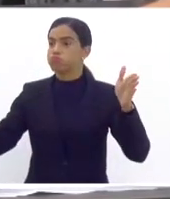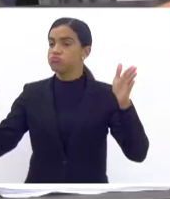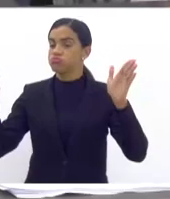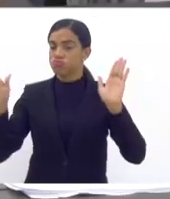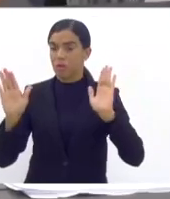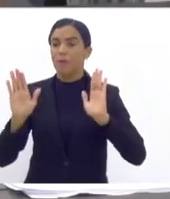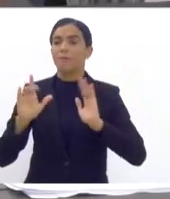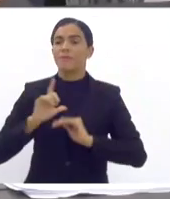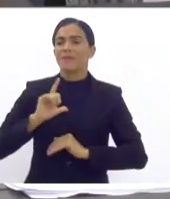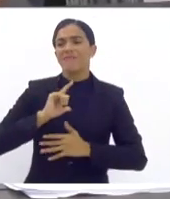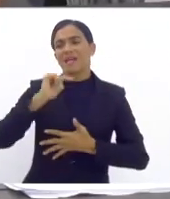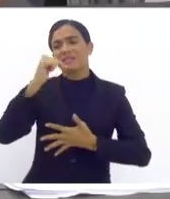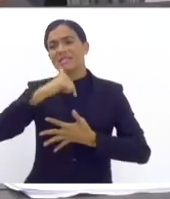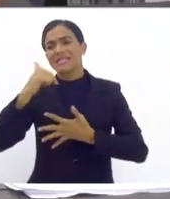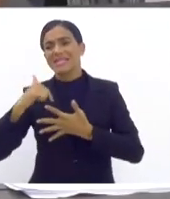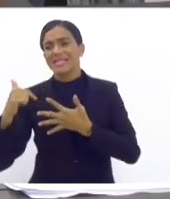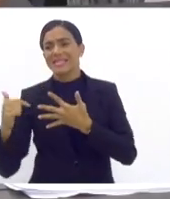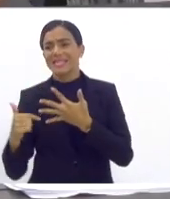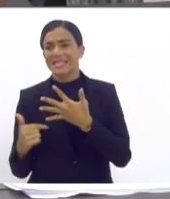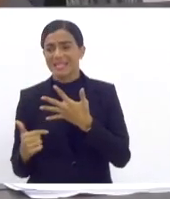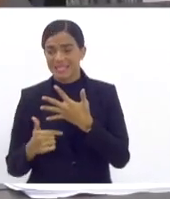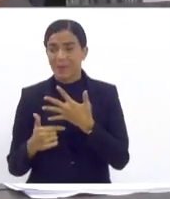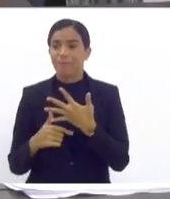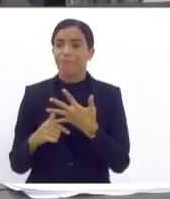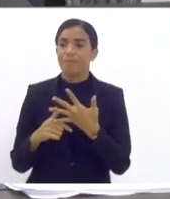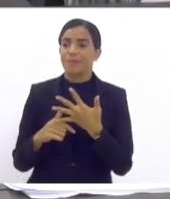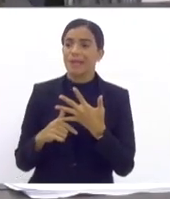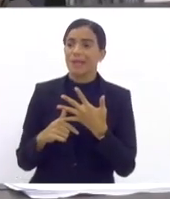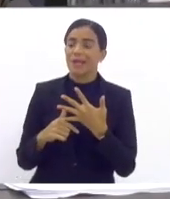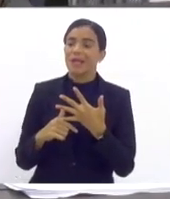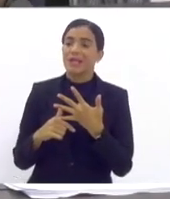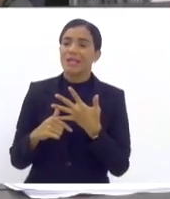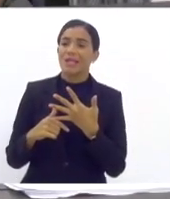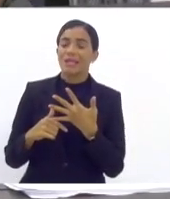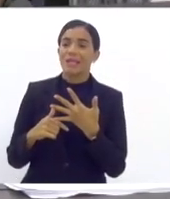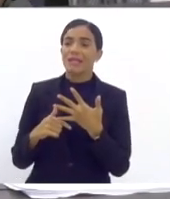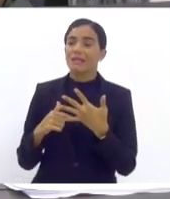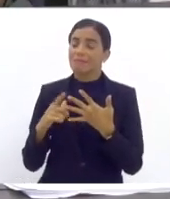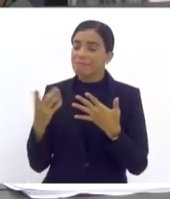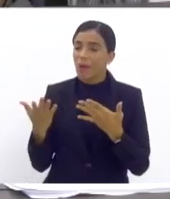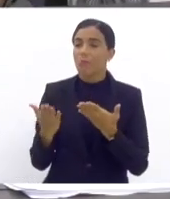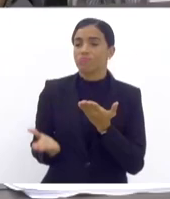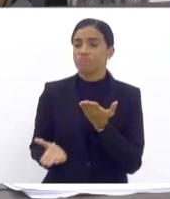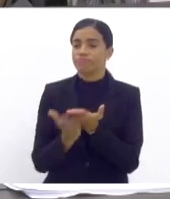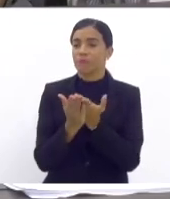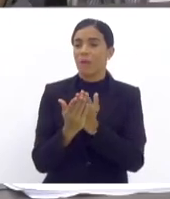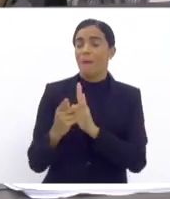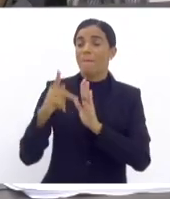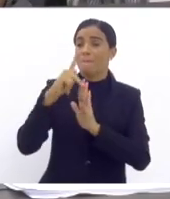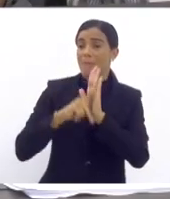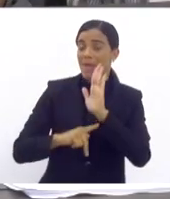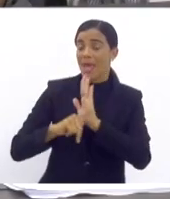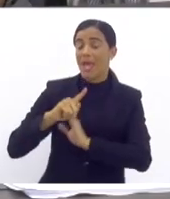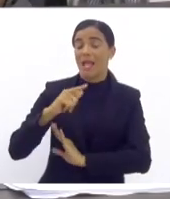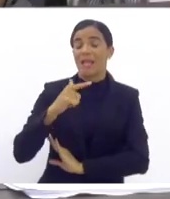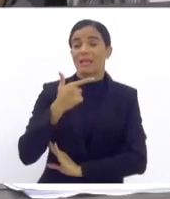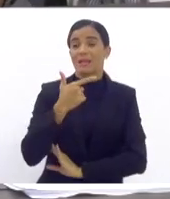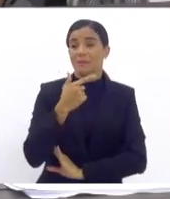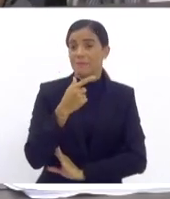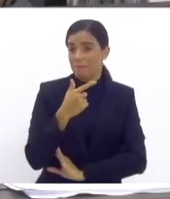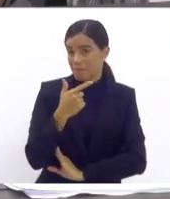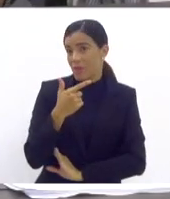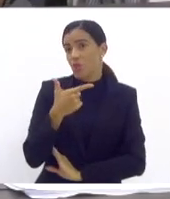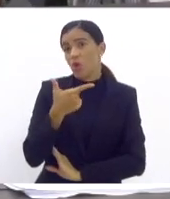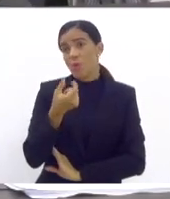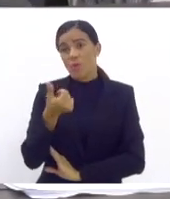e tem vários outros. Então, seria pela anexação ao PL 1641 de 2019. Agora,